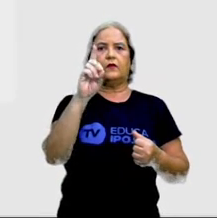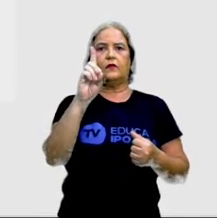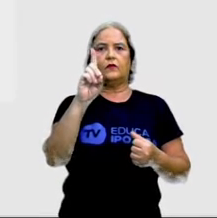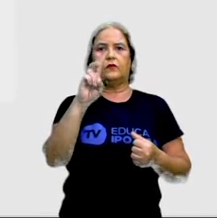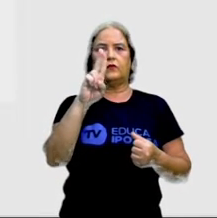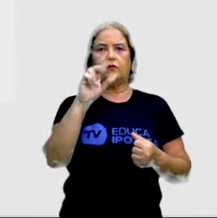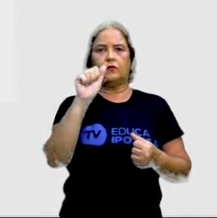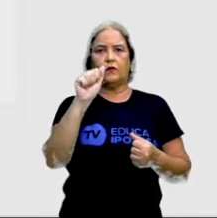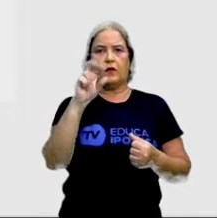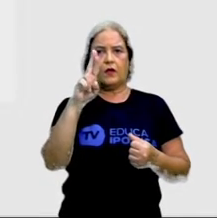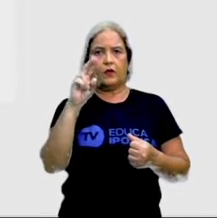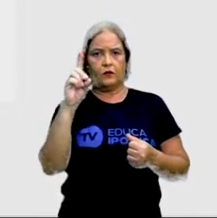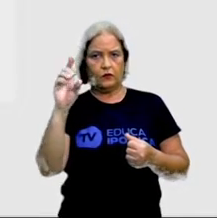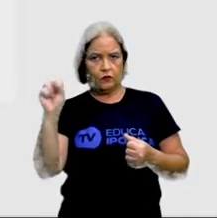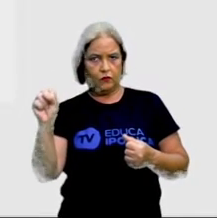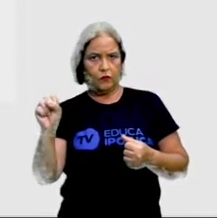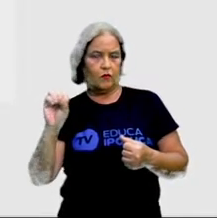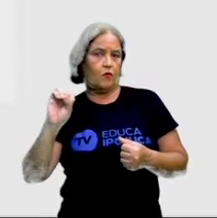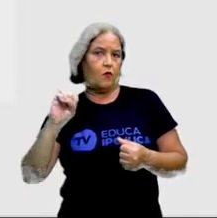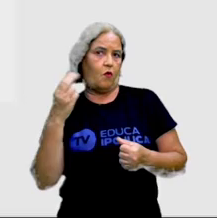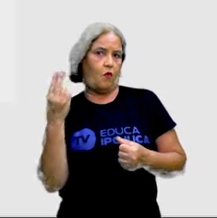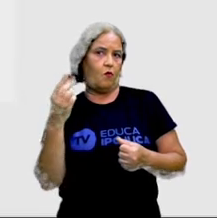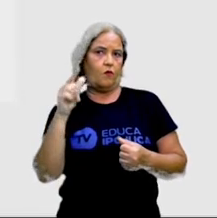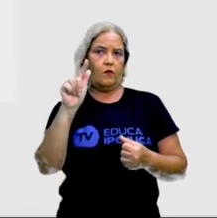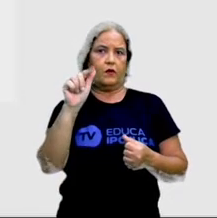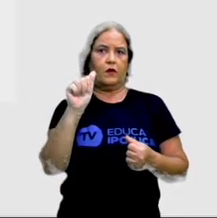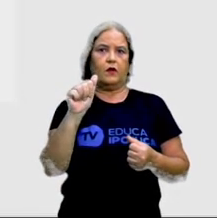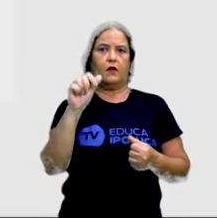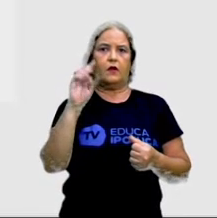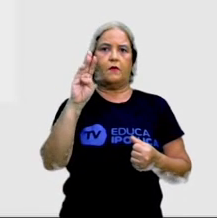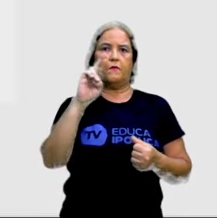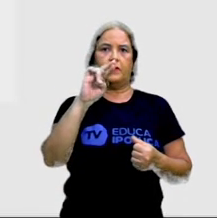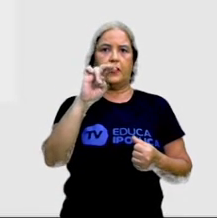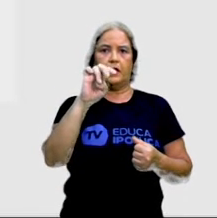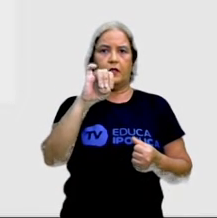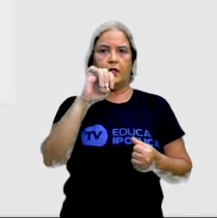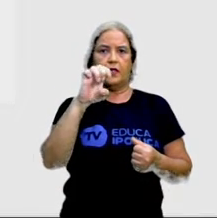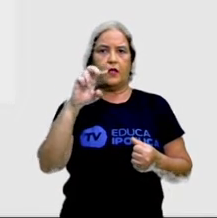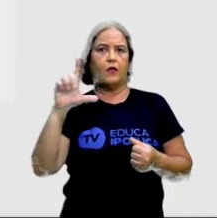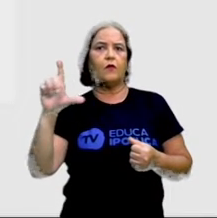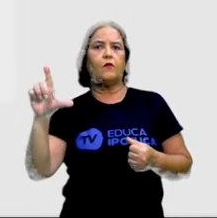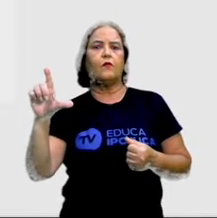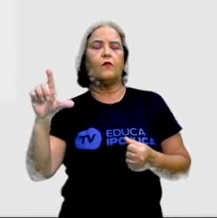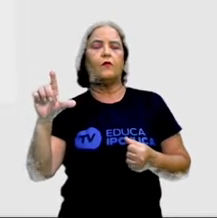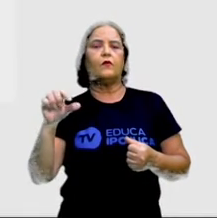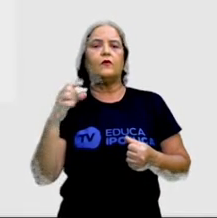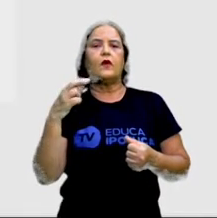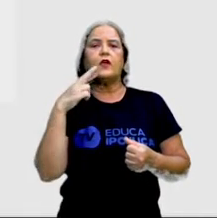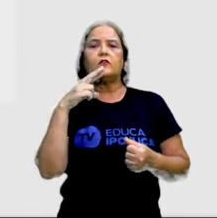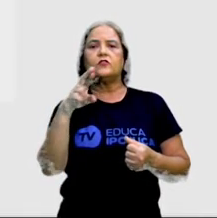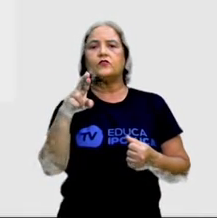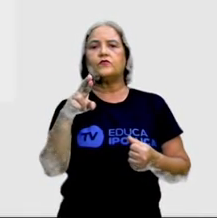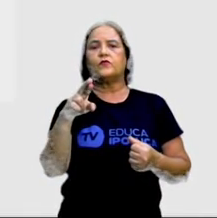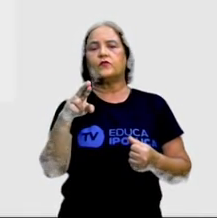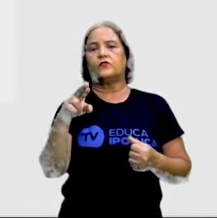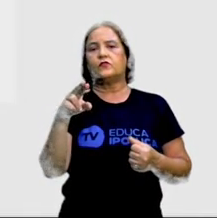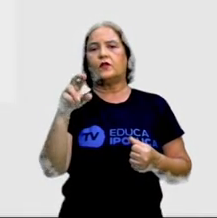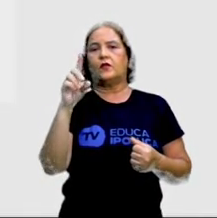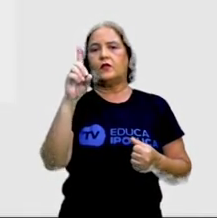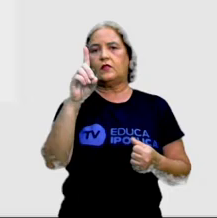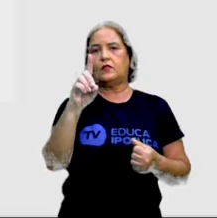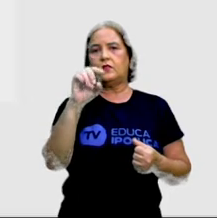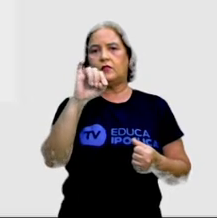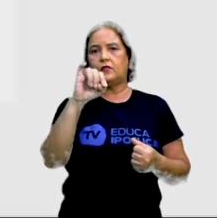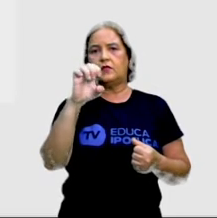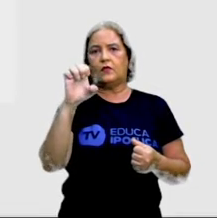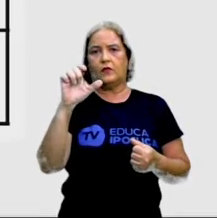anteriormente se você responder o que é o galo que é Diego vocês acertaram Ele tem cinco carros